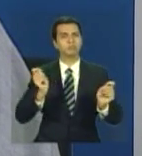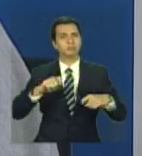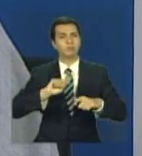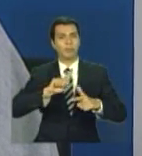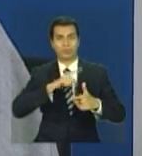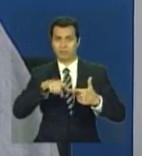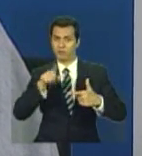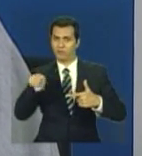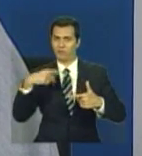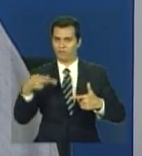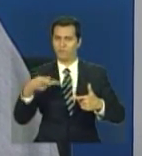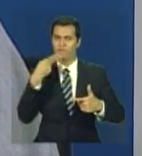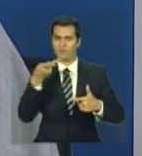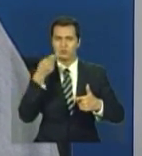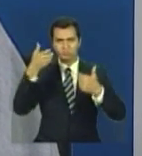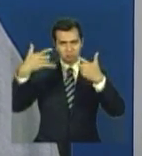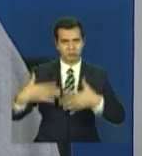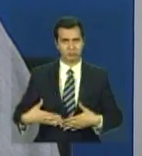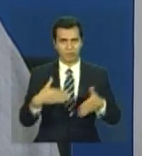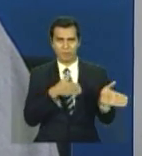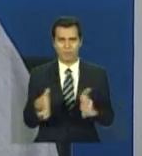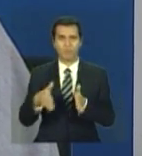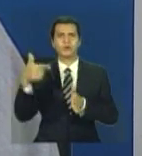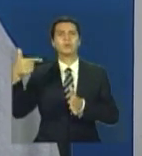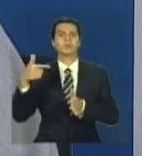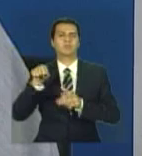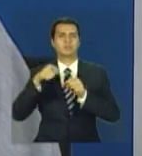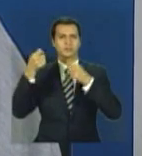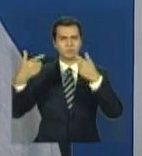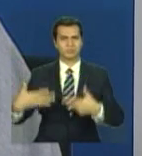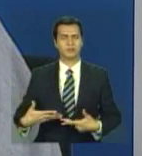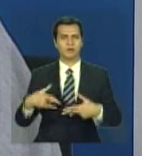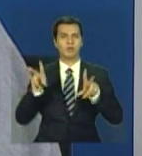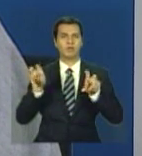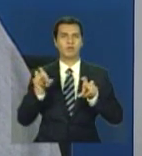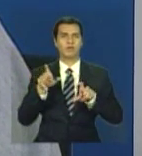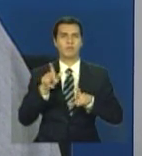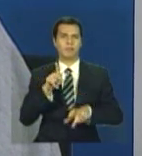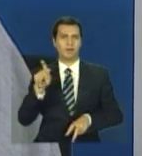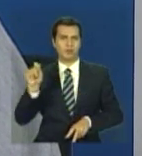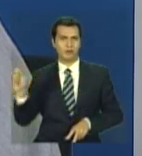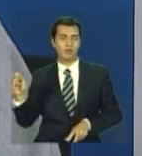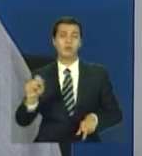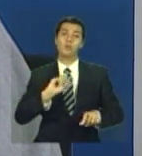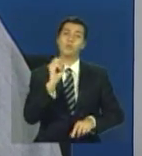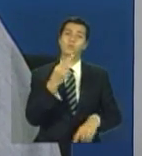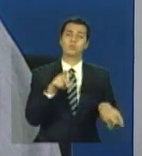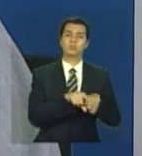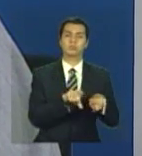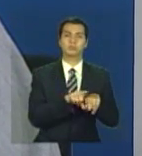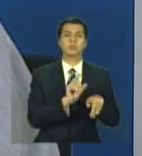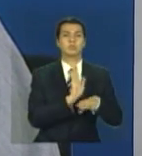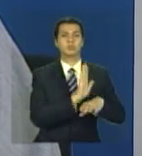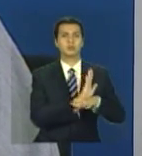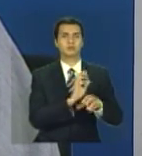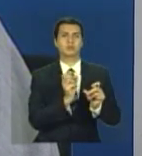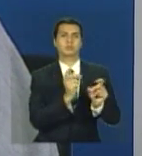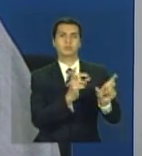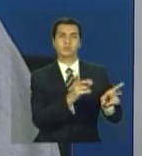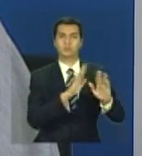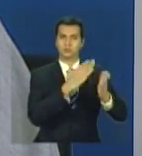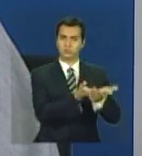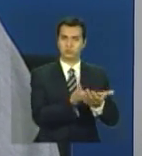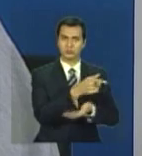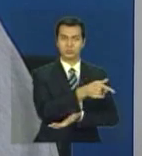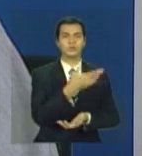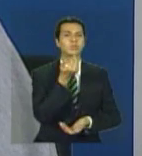gente vai falar no próximo bloco, ou para o Programa Nacional de Alimentação Escolar. Né, que agora, a partir